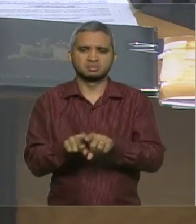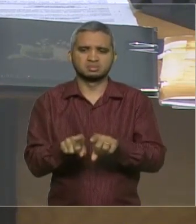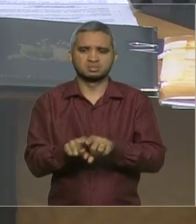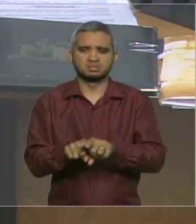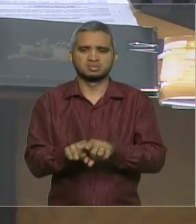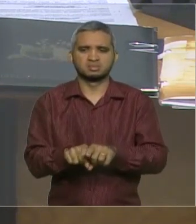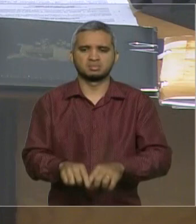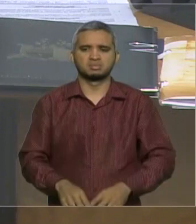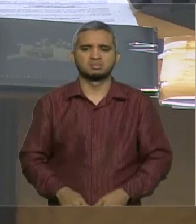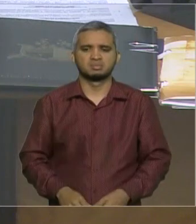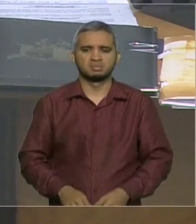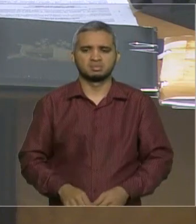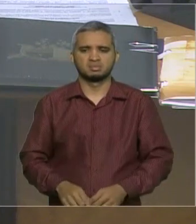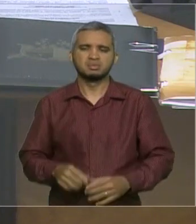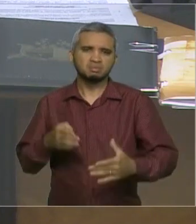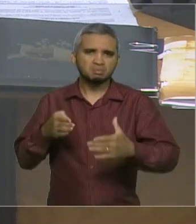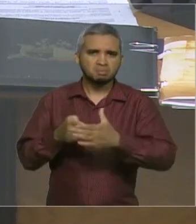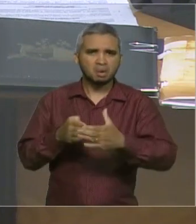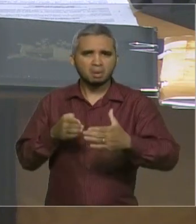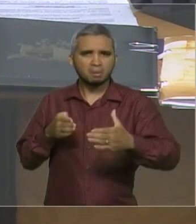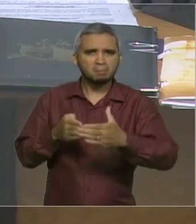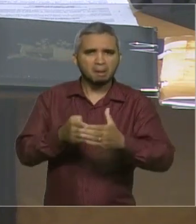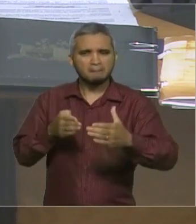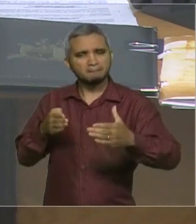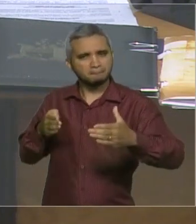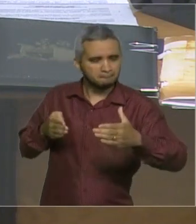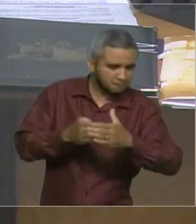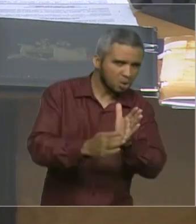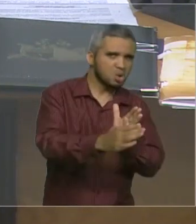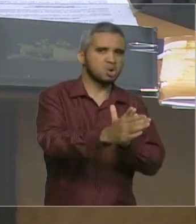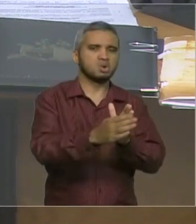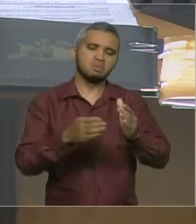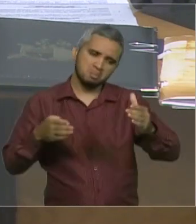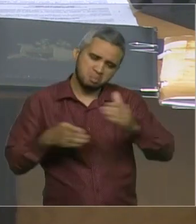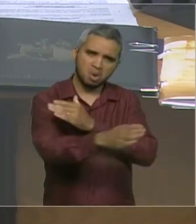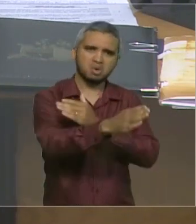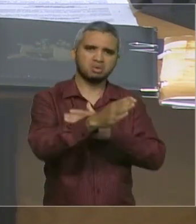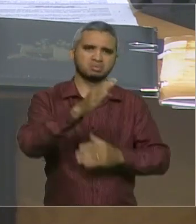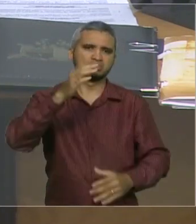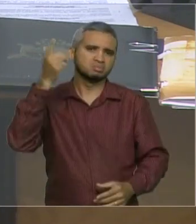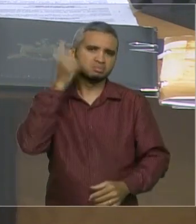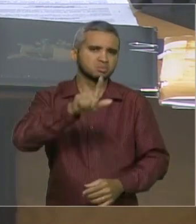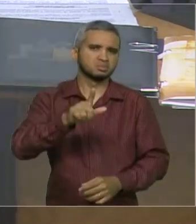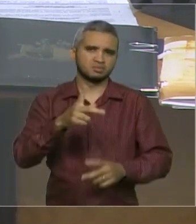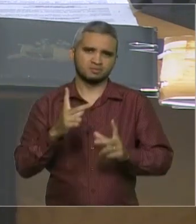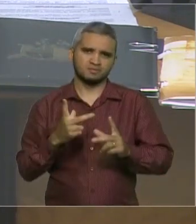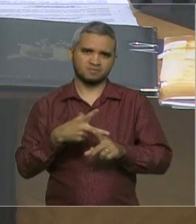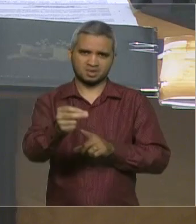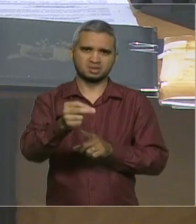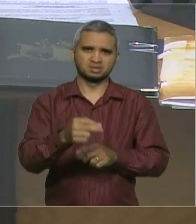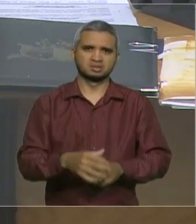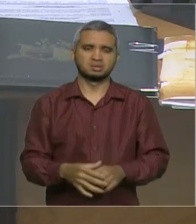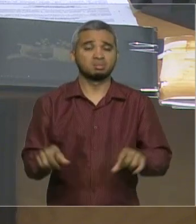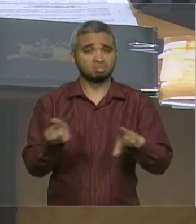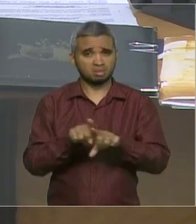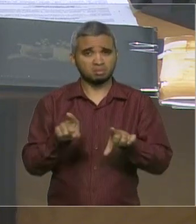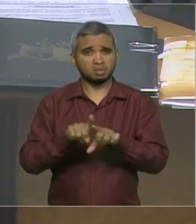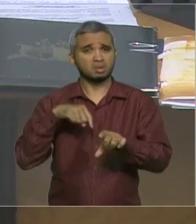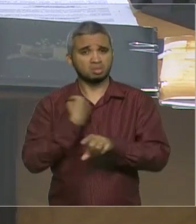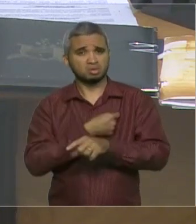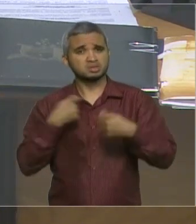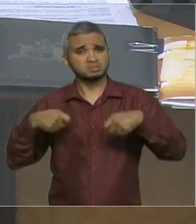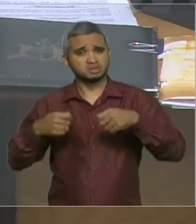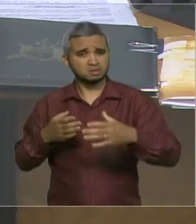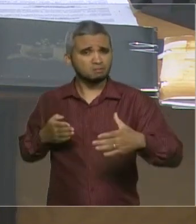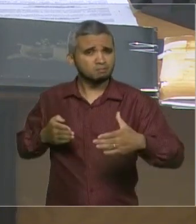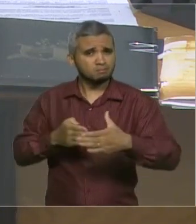romper as barreiras físicas, mas, principalmente, precisamos romper as barreiras